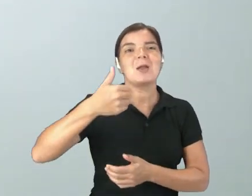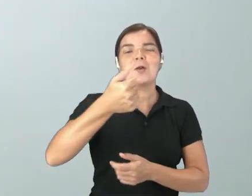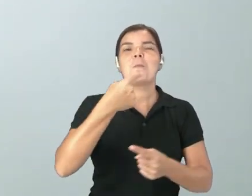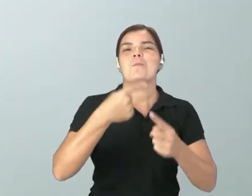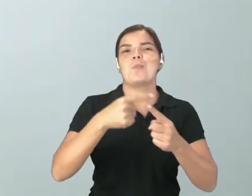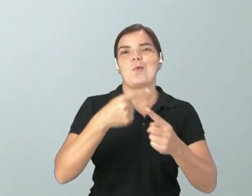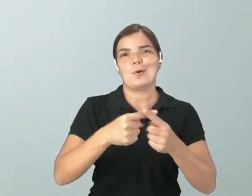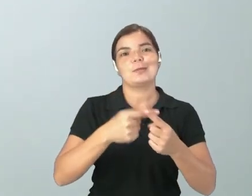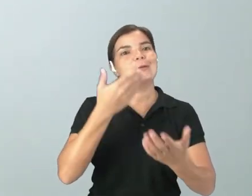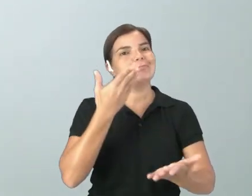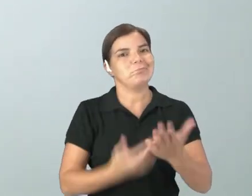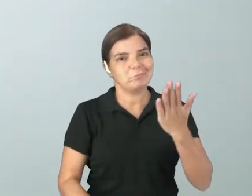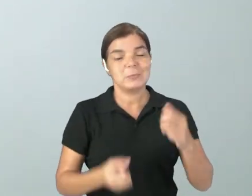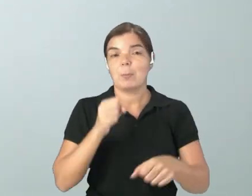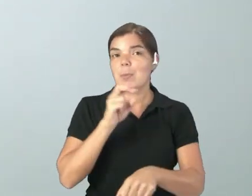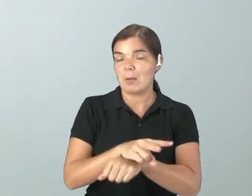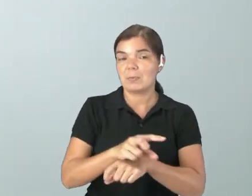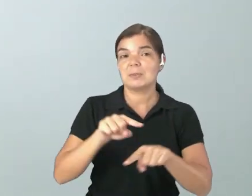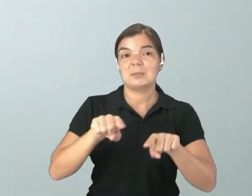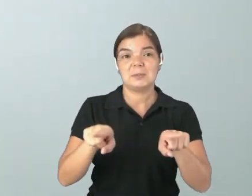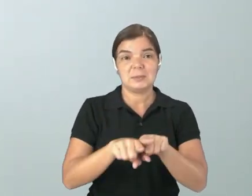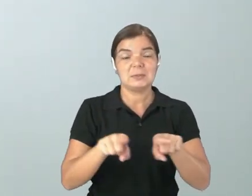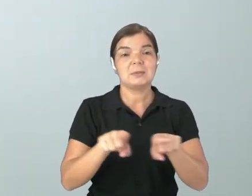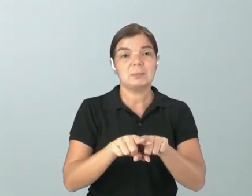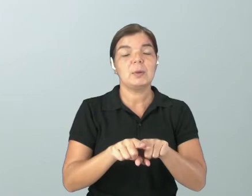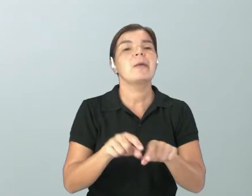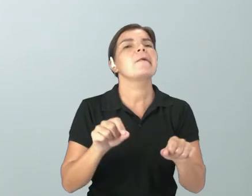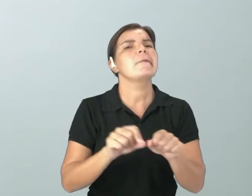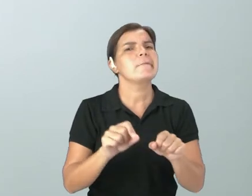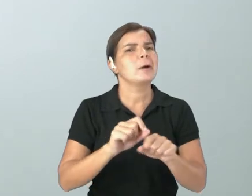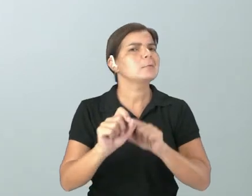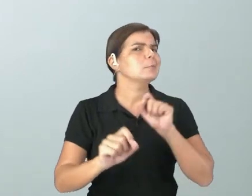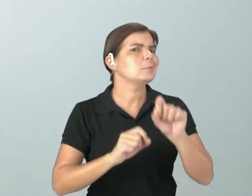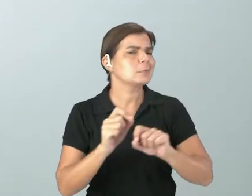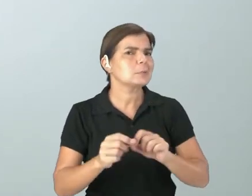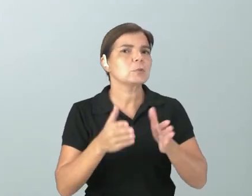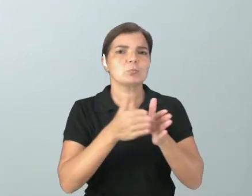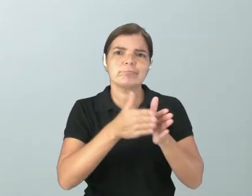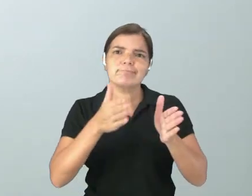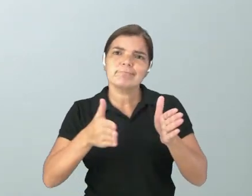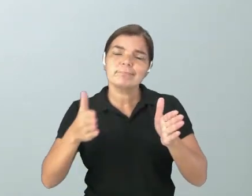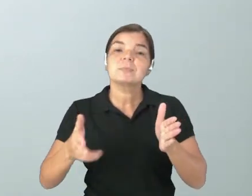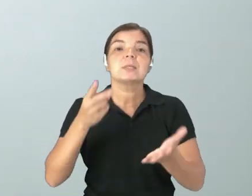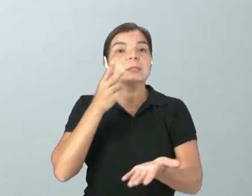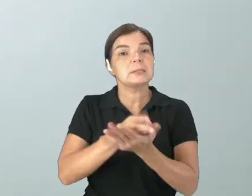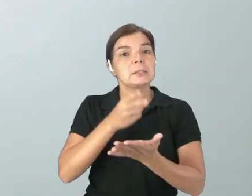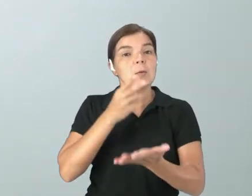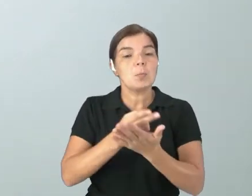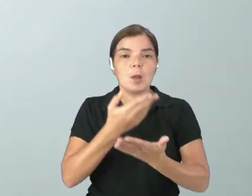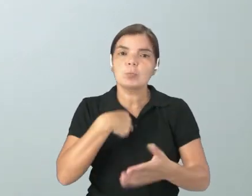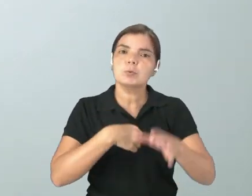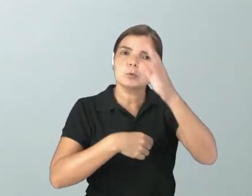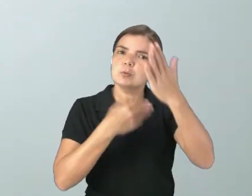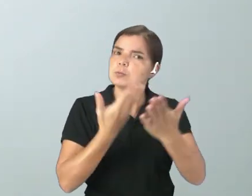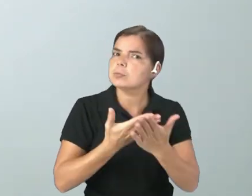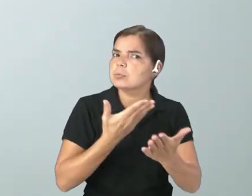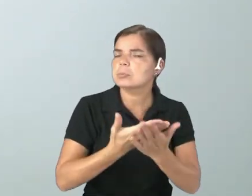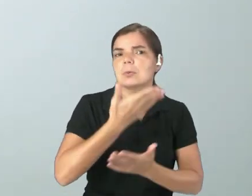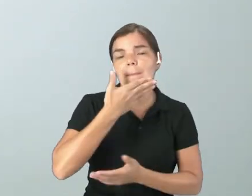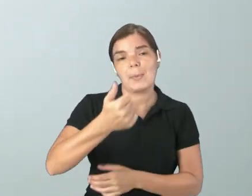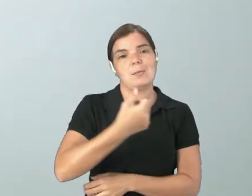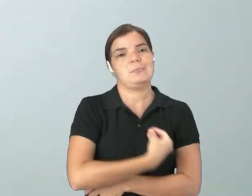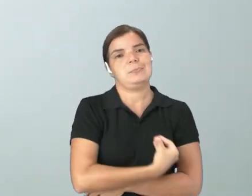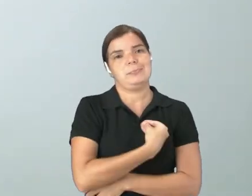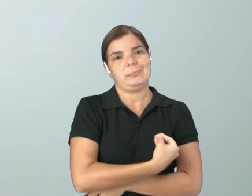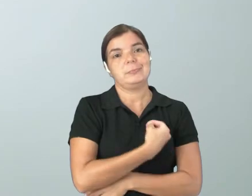fica para trás. Ele acaba te fazendo passar por essas situações de estar sempre buscando melhores condições de vida e ao mesmo